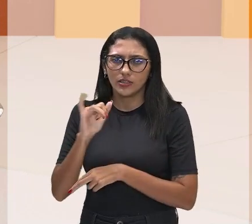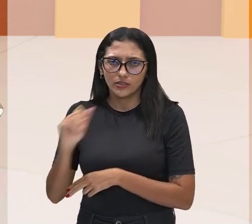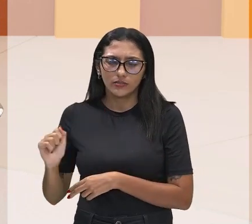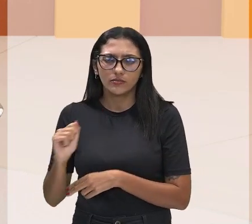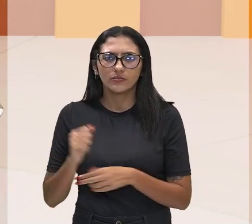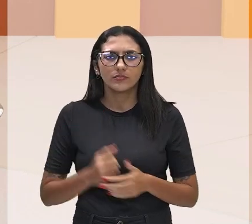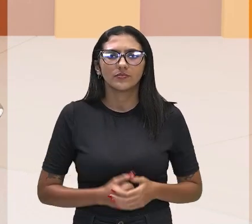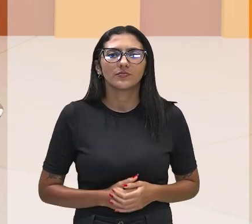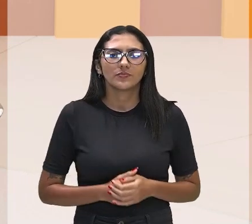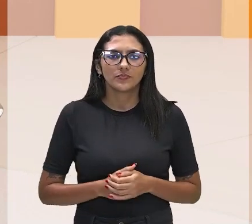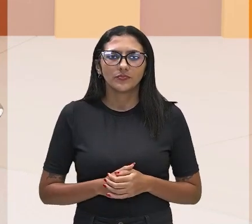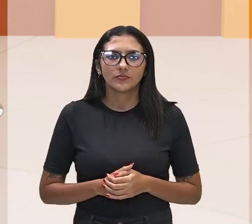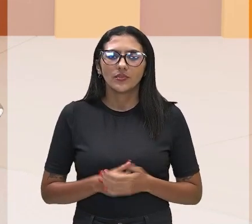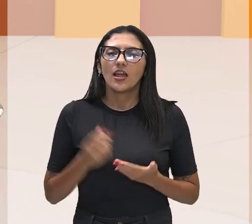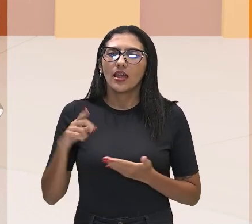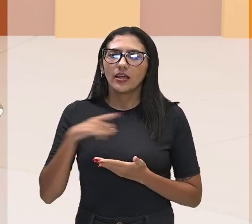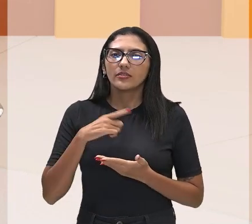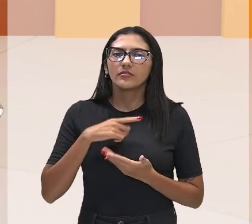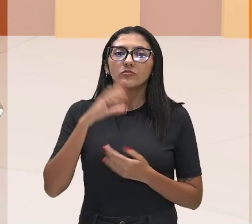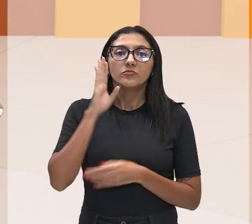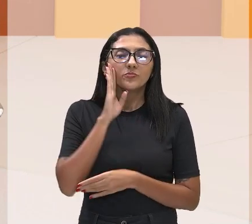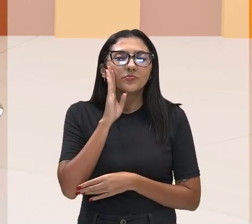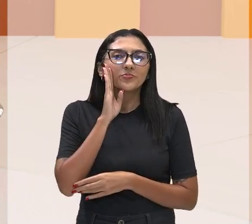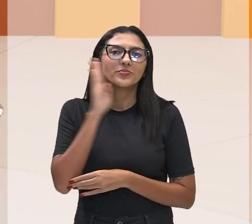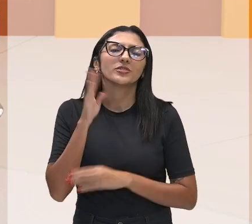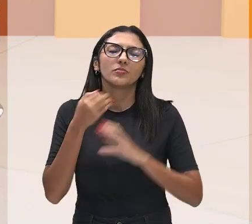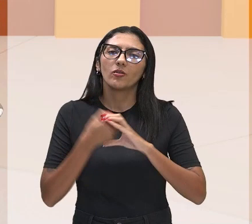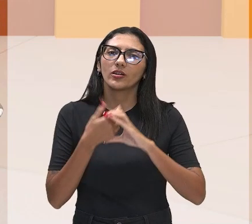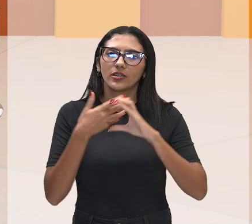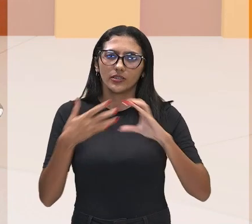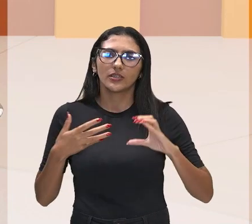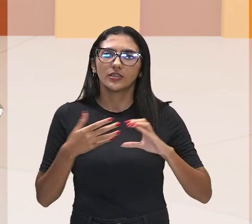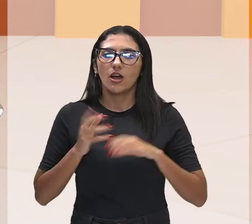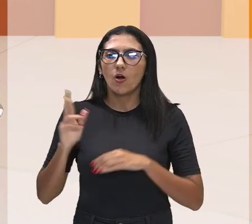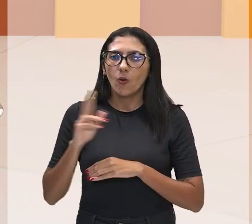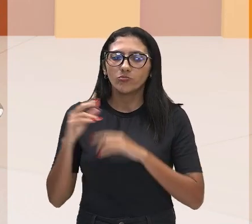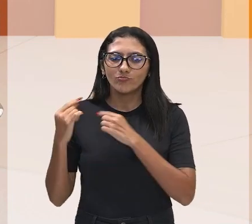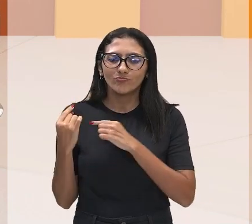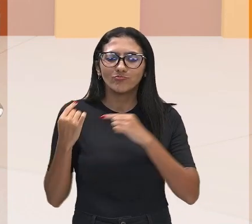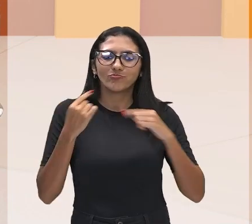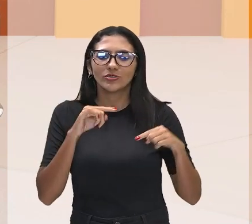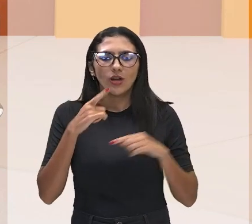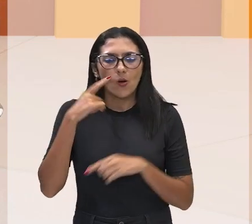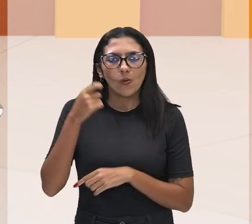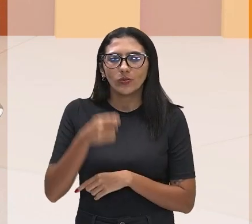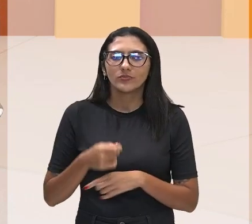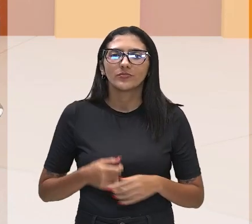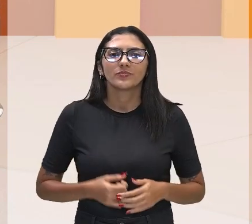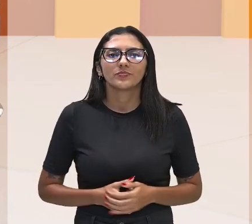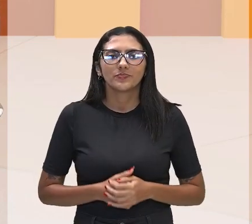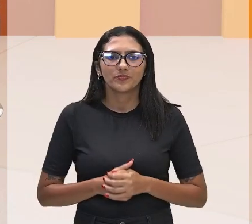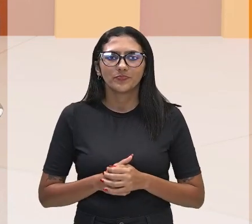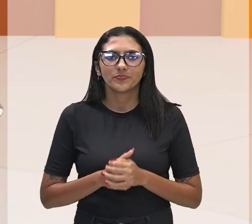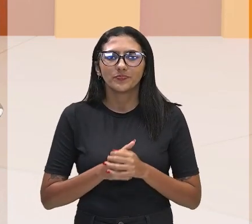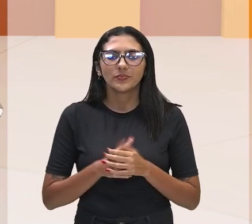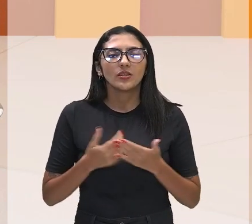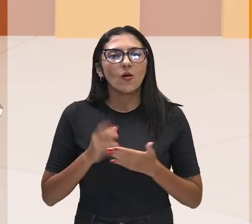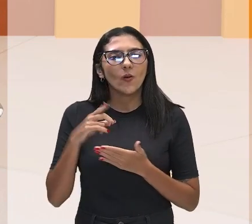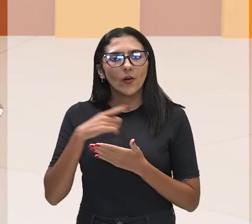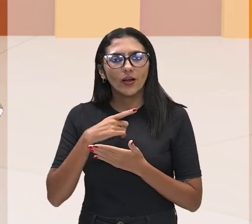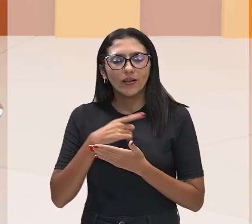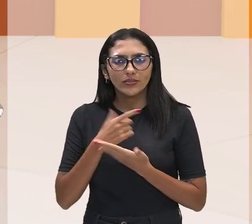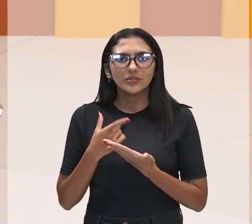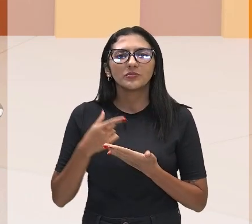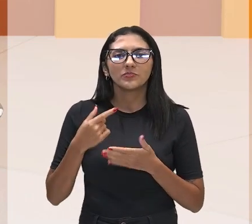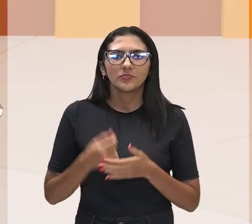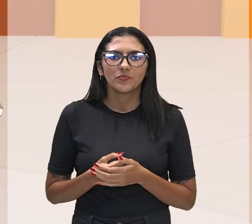Então, isso vai ser um dos principais fatores para a Rússia atacar a Ucrânia, tá? Então, a Rússia, gente, ela atuou aí desde lá